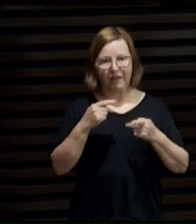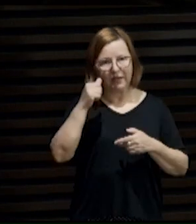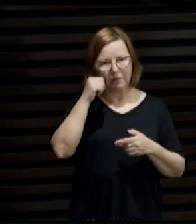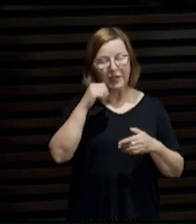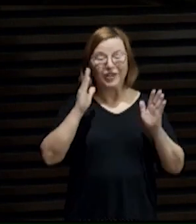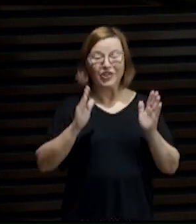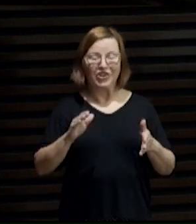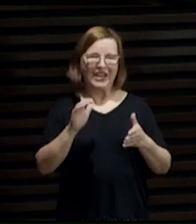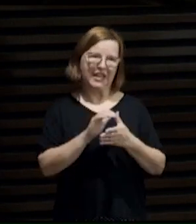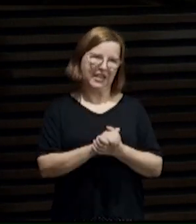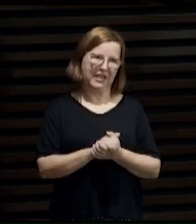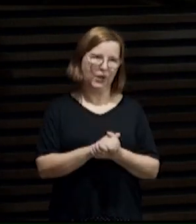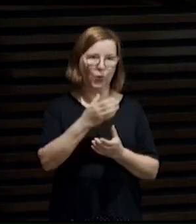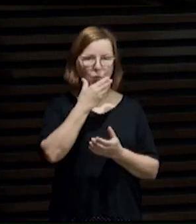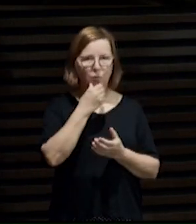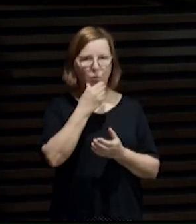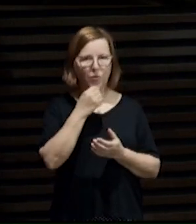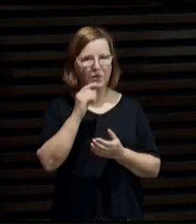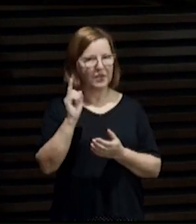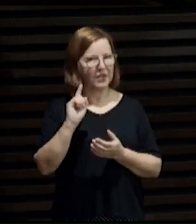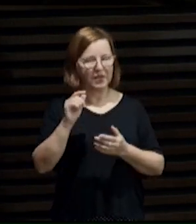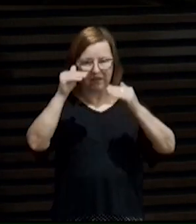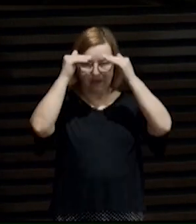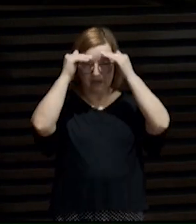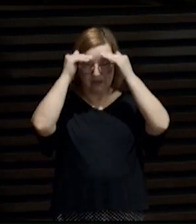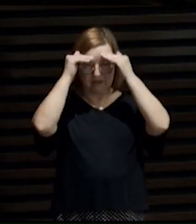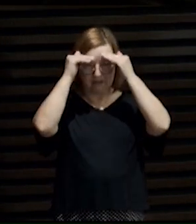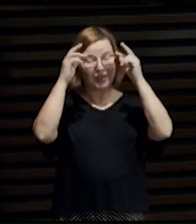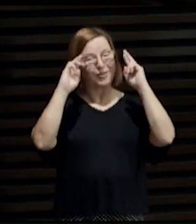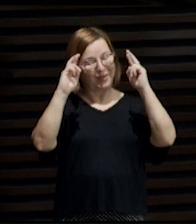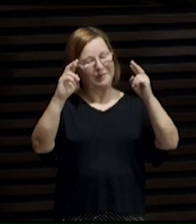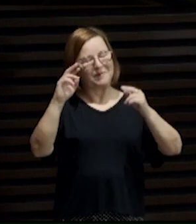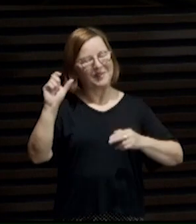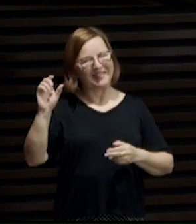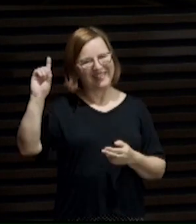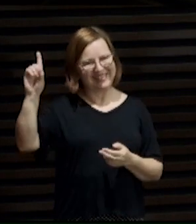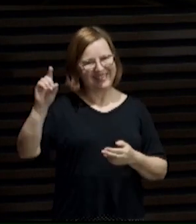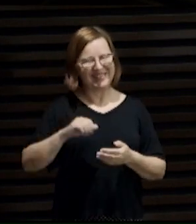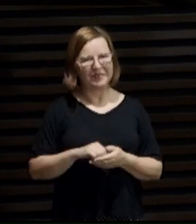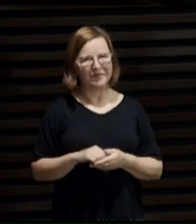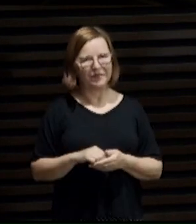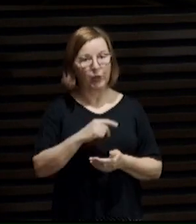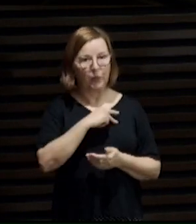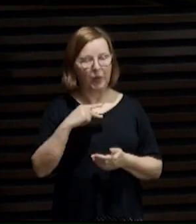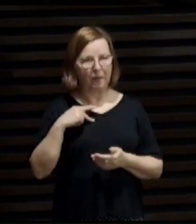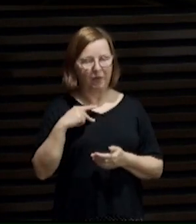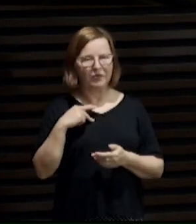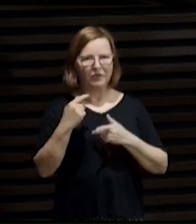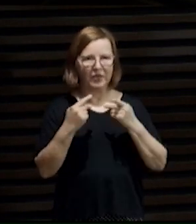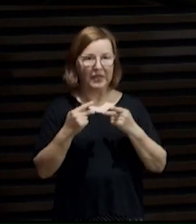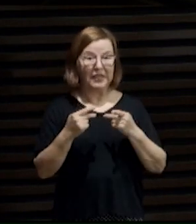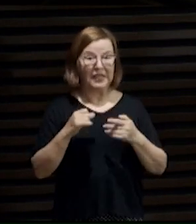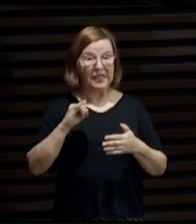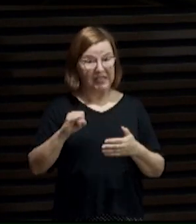casadas com homens que não respeitam a palavra de Deus. O apóstolo diz, se eles consentem em permanecer